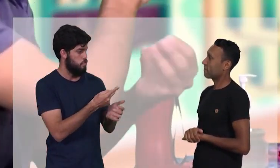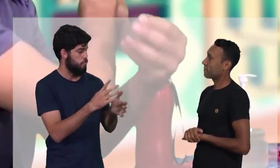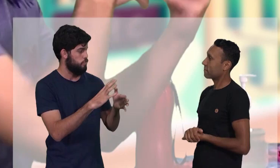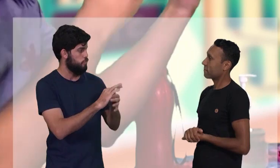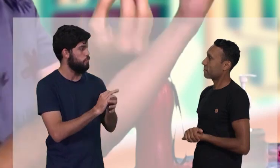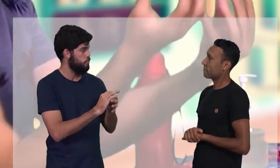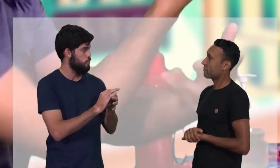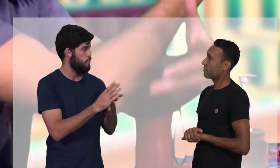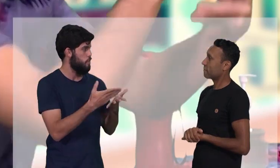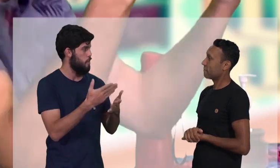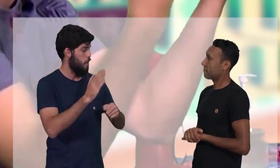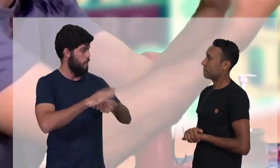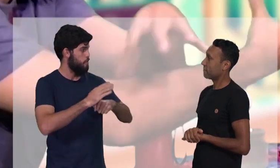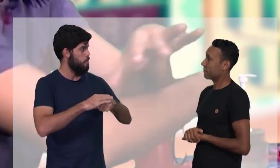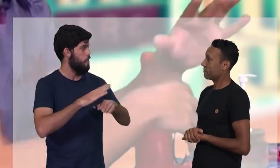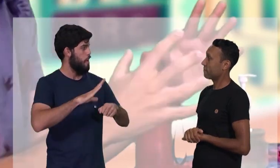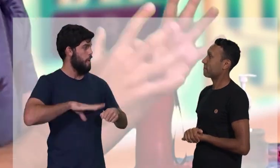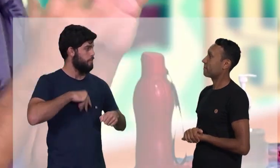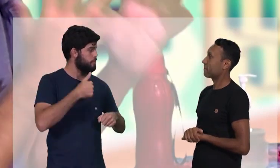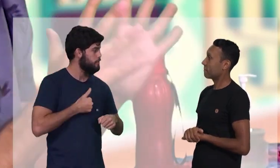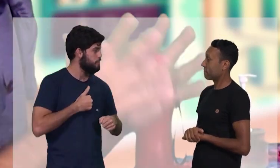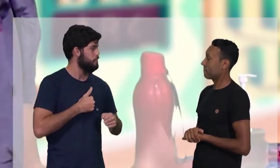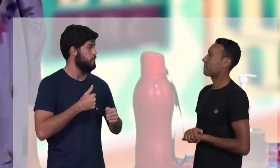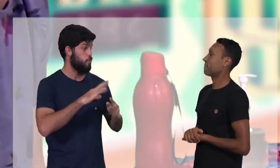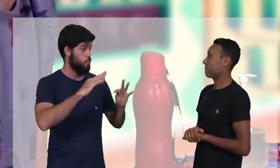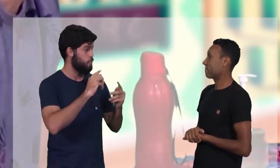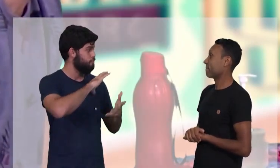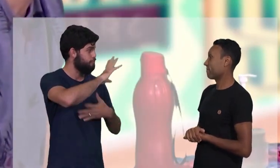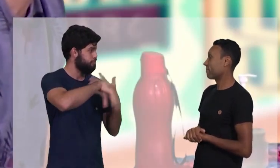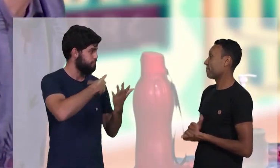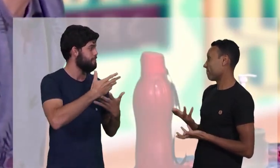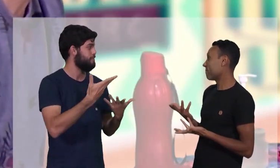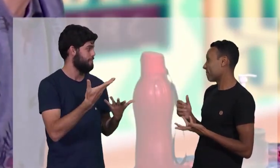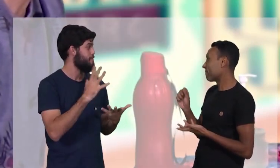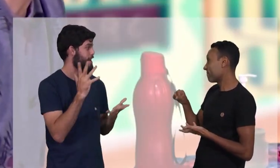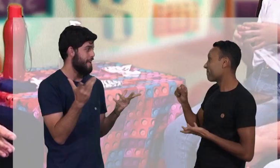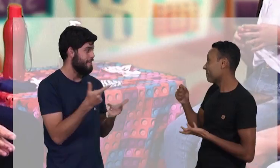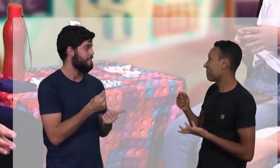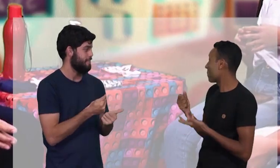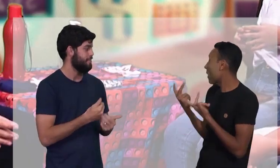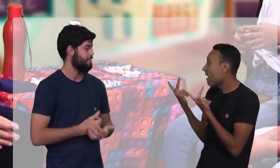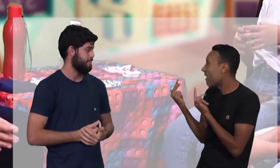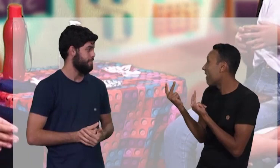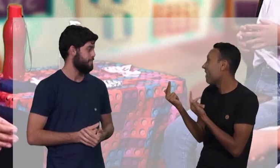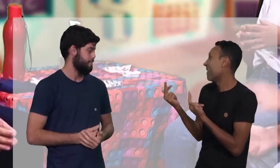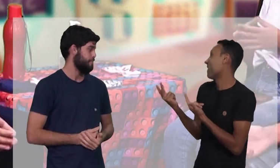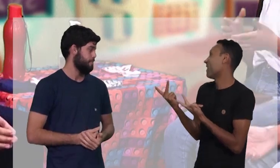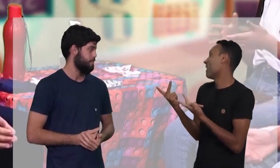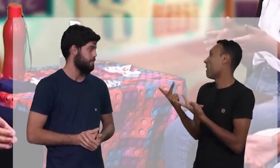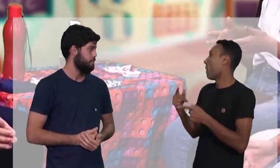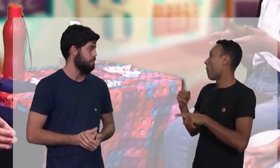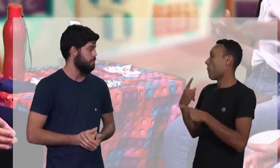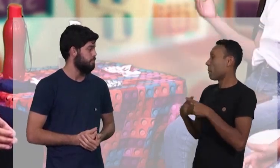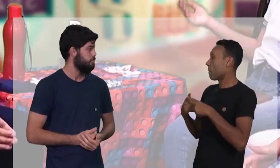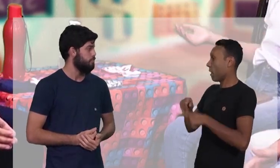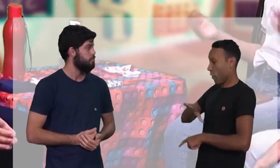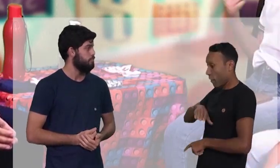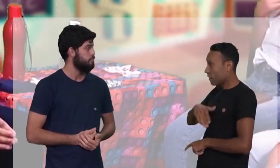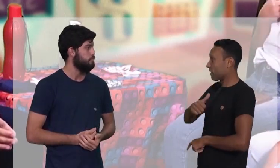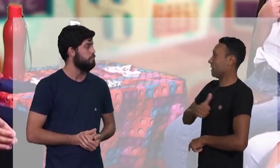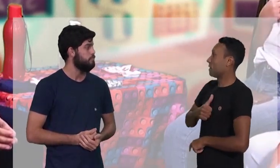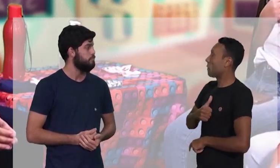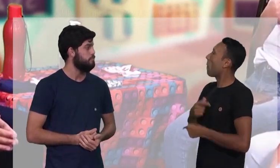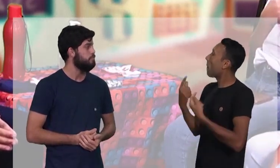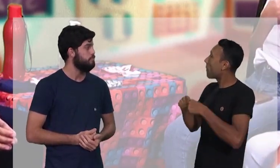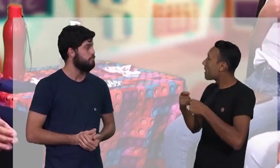o autoconhecimento com a autoestima, tudo junto e misturado, que é maravilhoso. Porque praticamente tem a mesma coisa, né? Porque pra gente ter autoestima, a gente também precisa